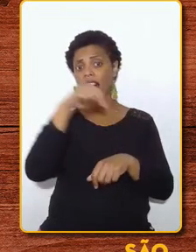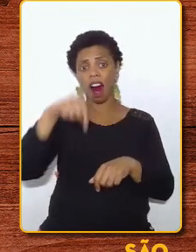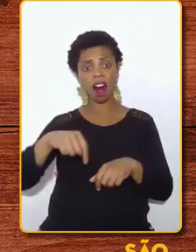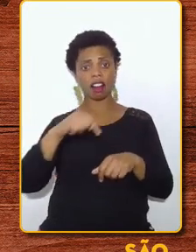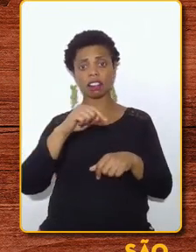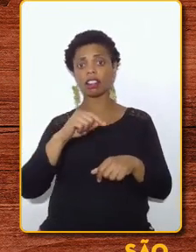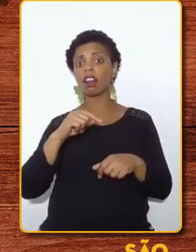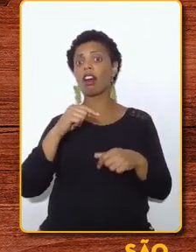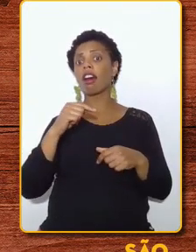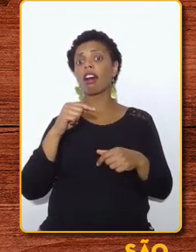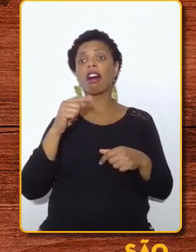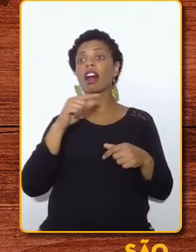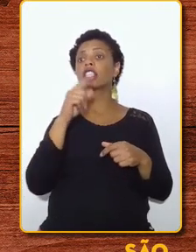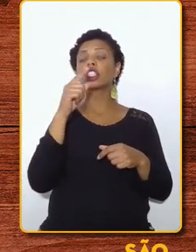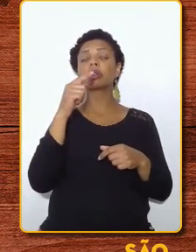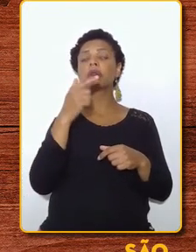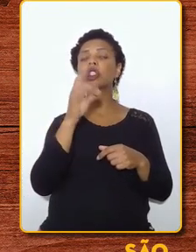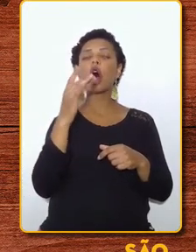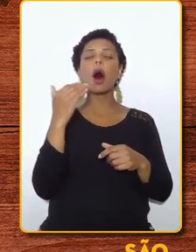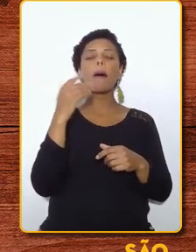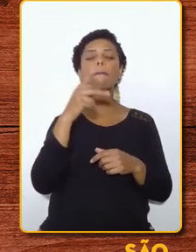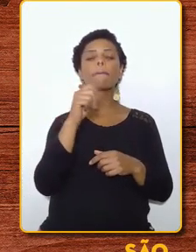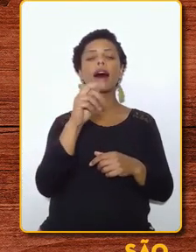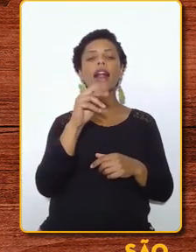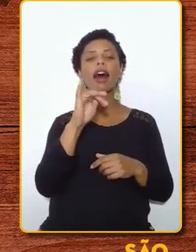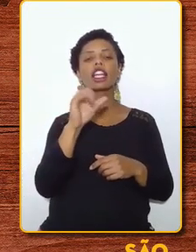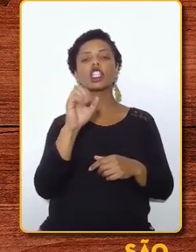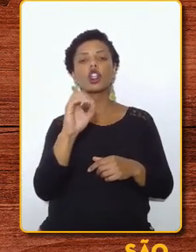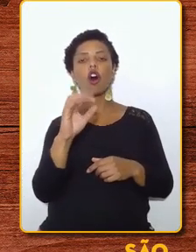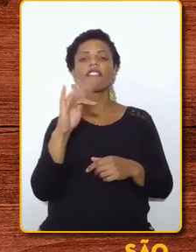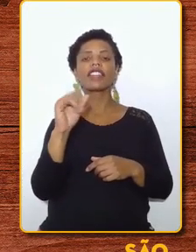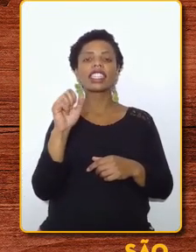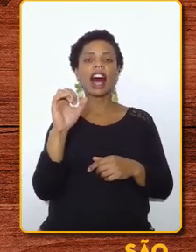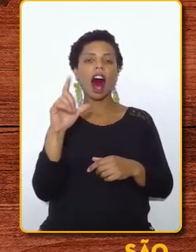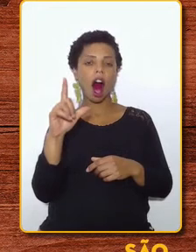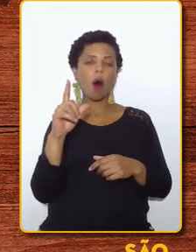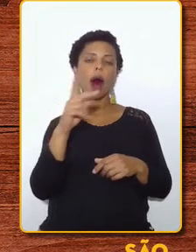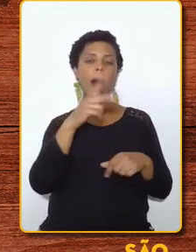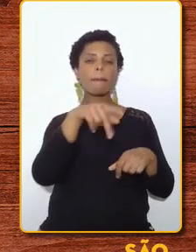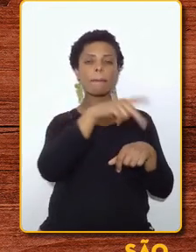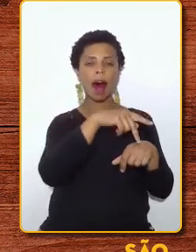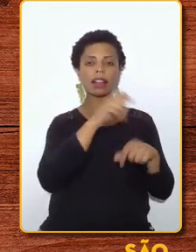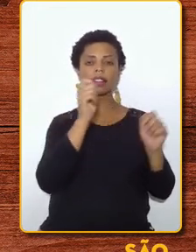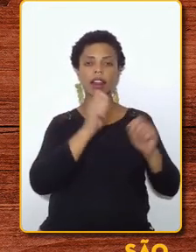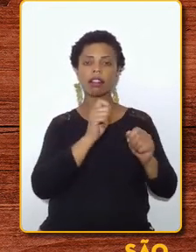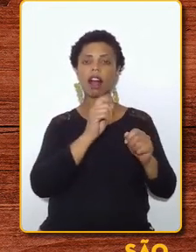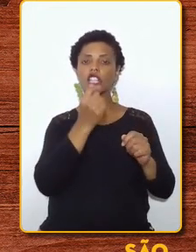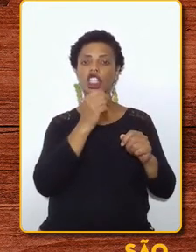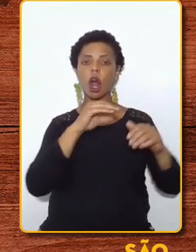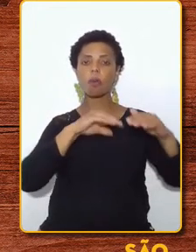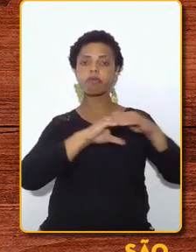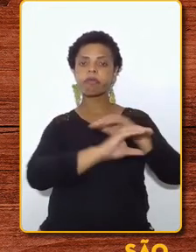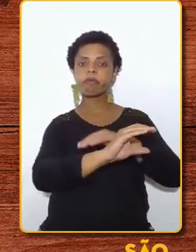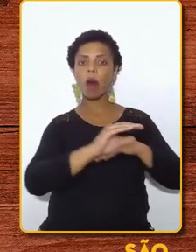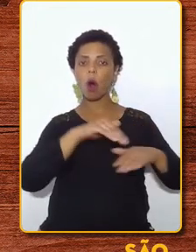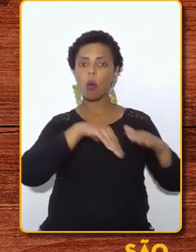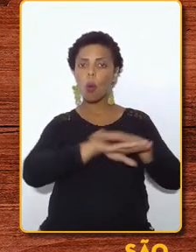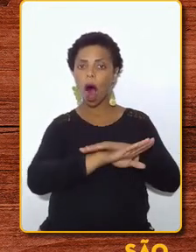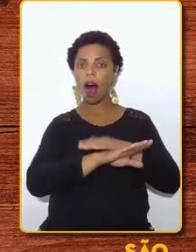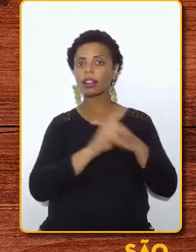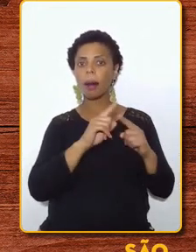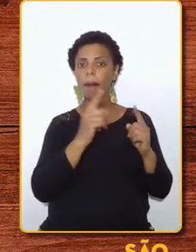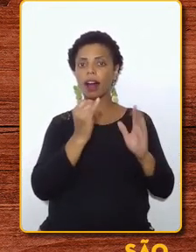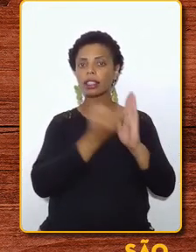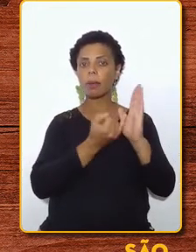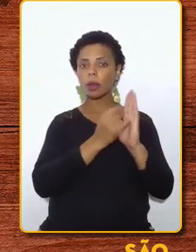empresas. Então, nós temos que enfrentar isso. E temos que enfrentar isso com impostos na importação dos